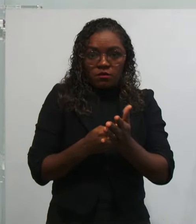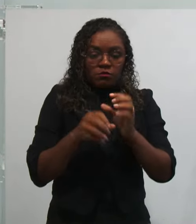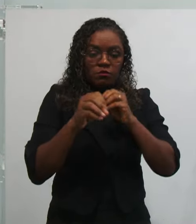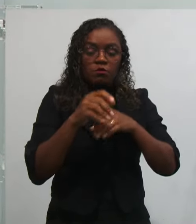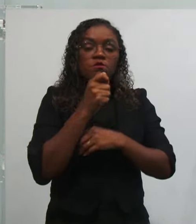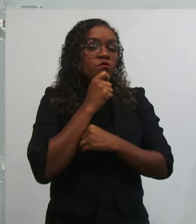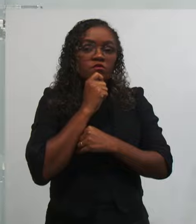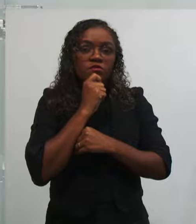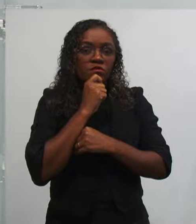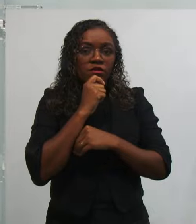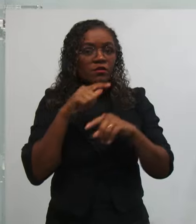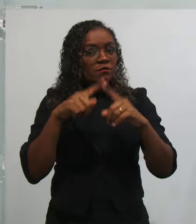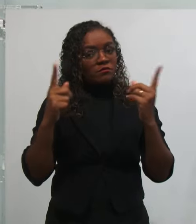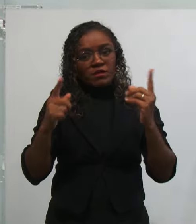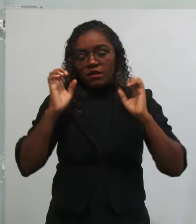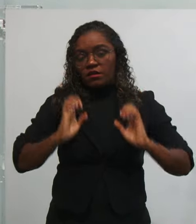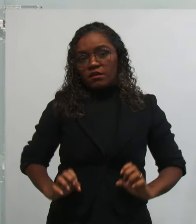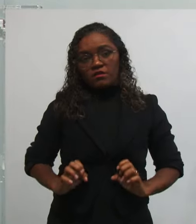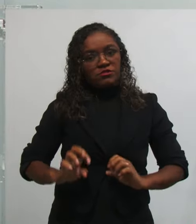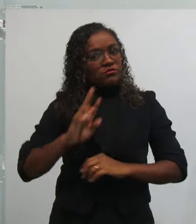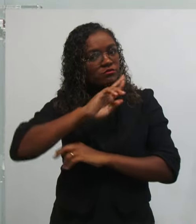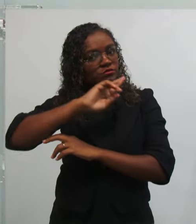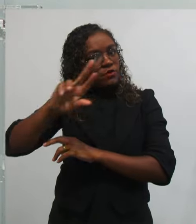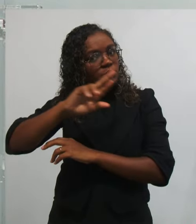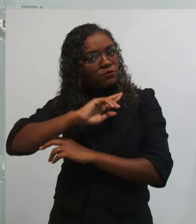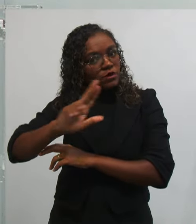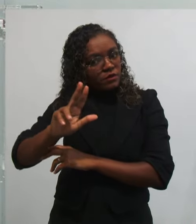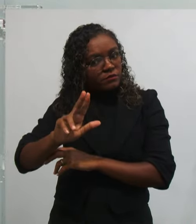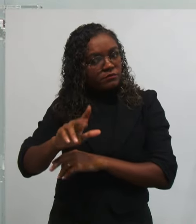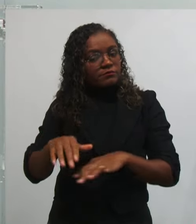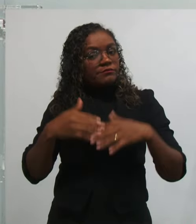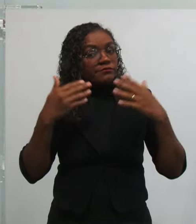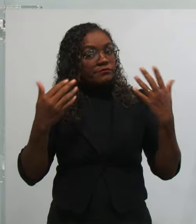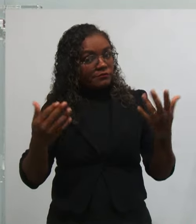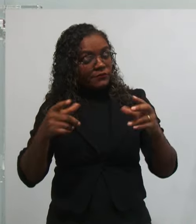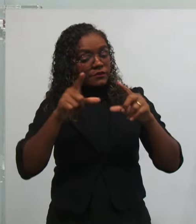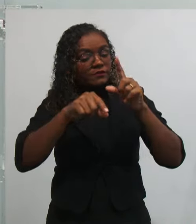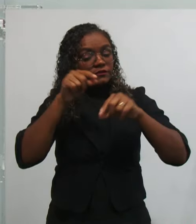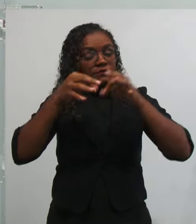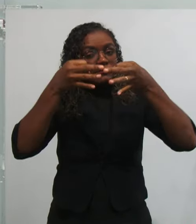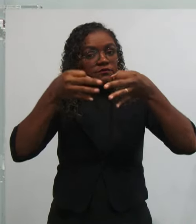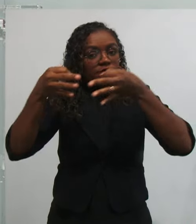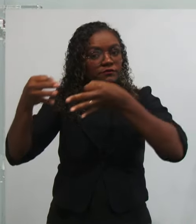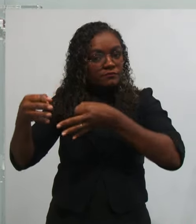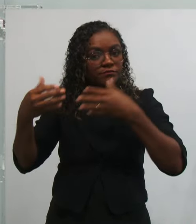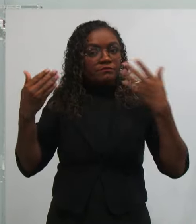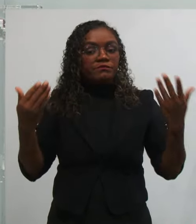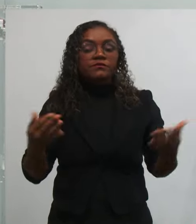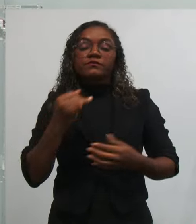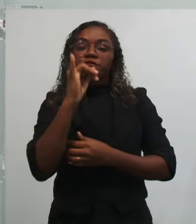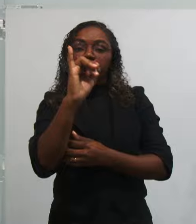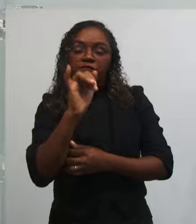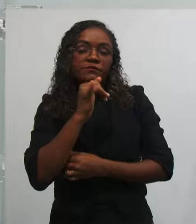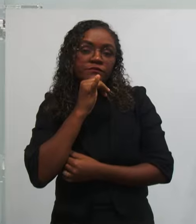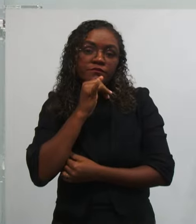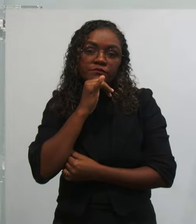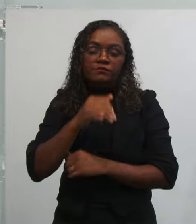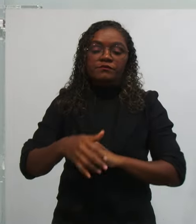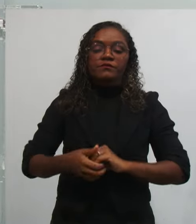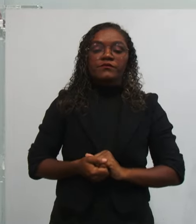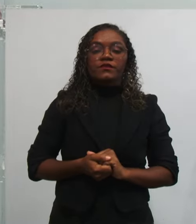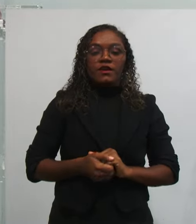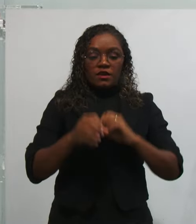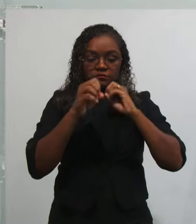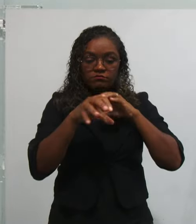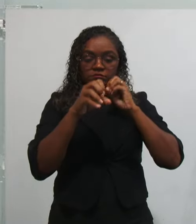ensinado também não é ético e nós estamos falando de ética na escolha dos instrumentos se você eh ensinar